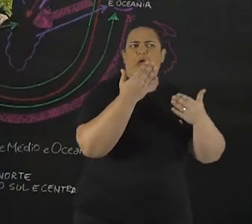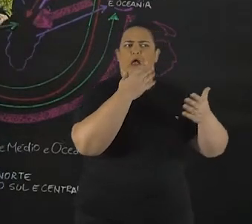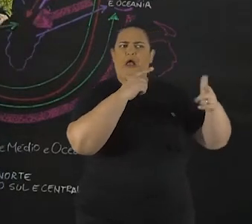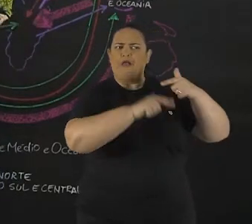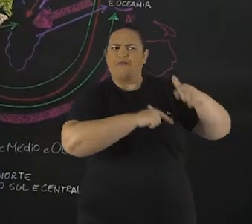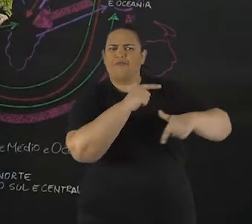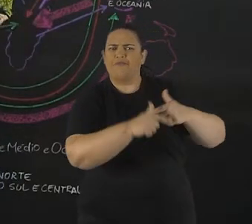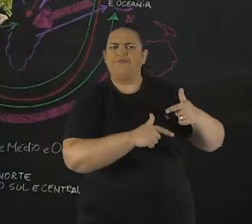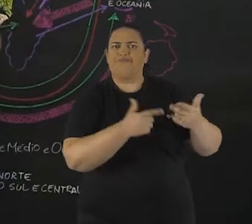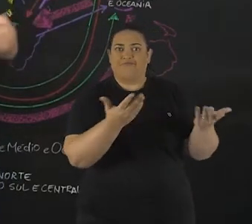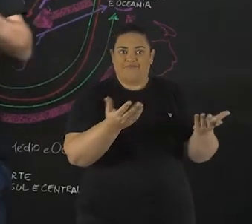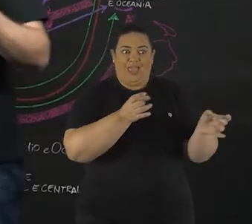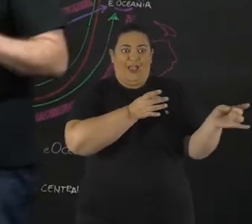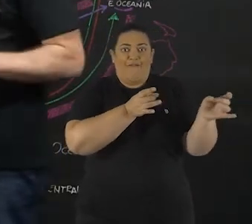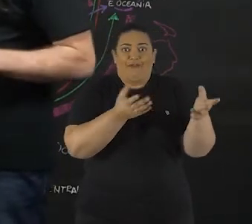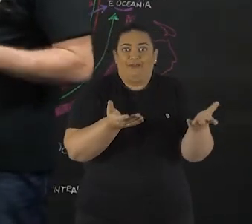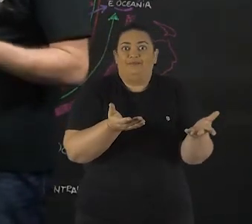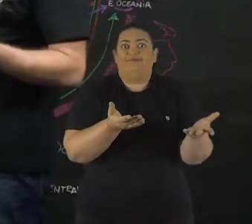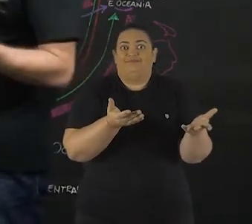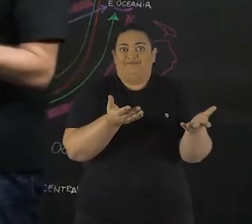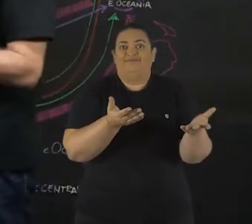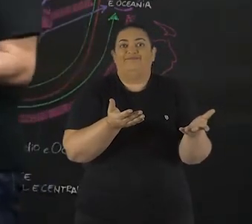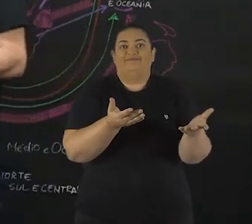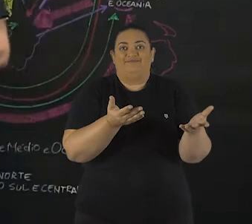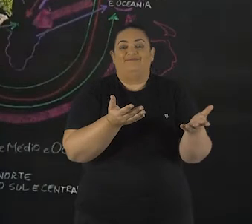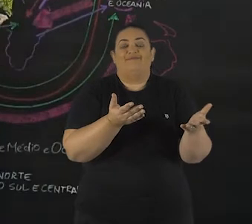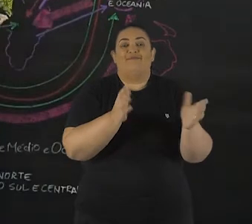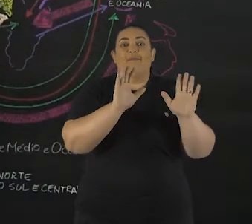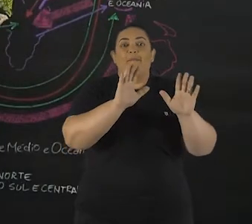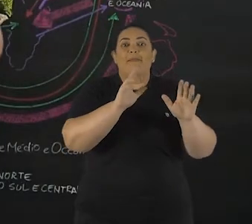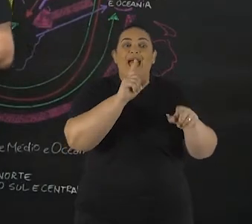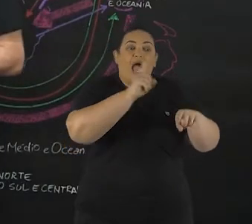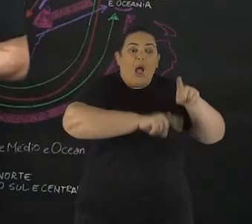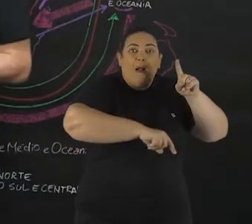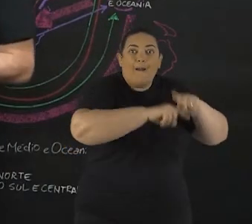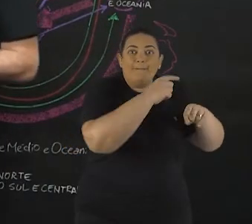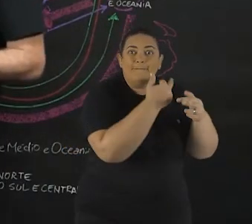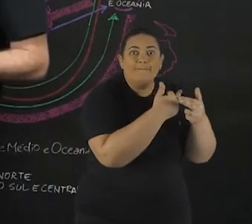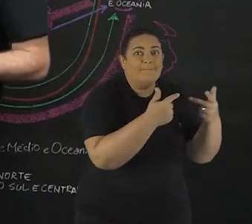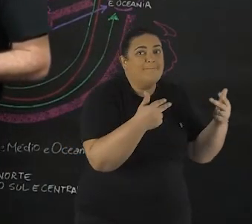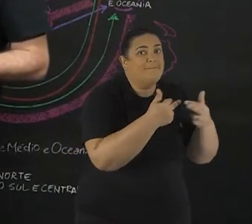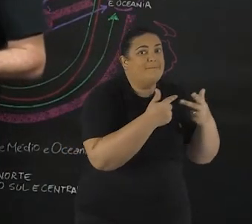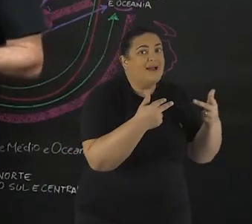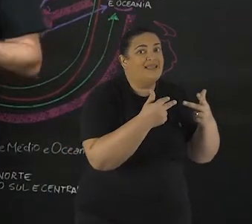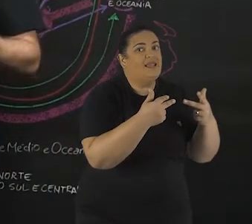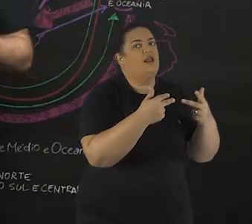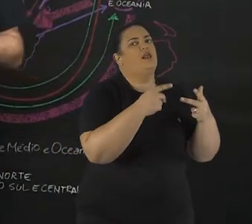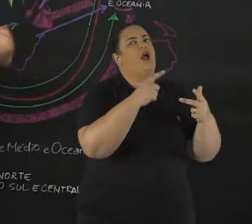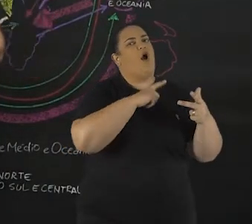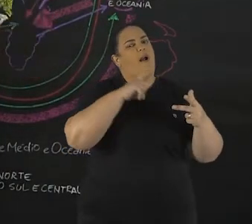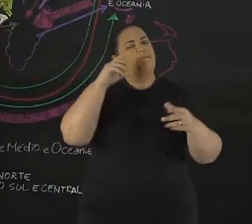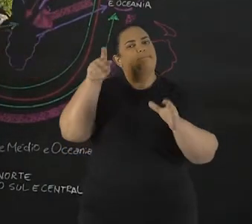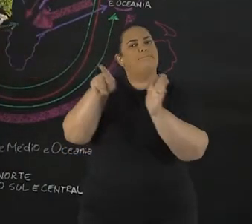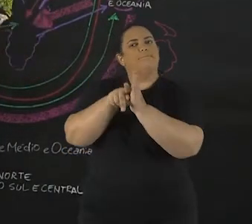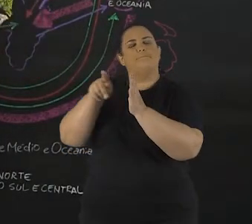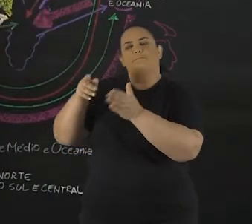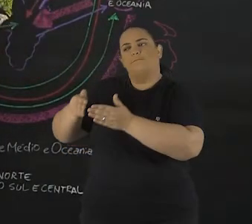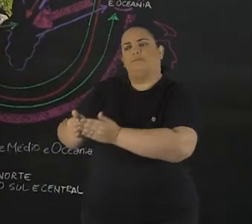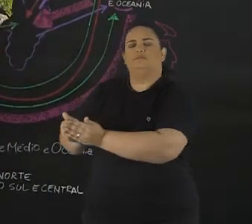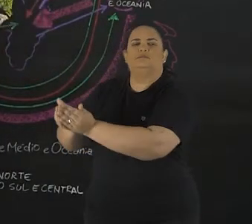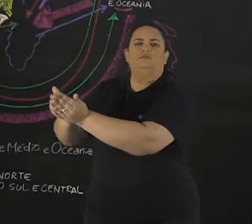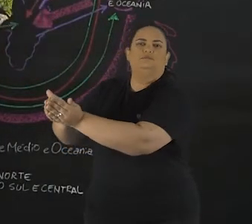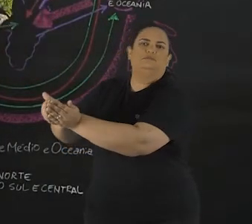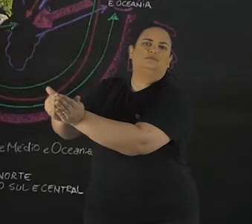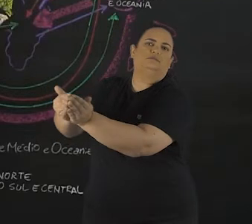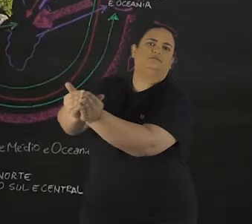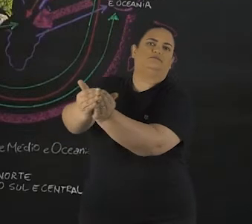aí que é levado com as pessoas. Agora, as mercadorias, 75% dela é feita por via marítima.